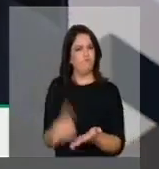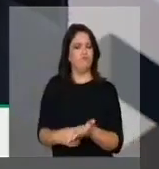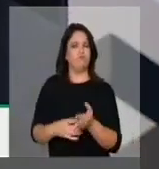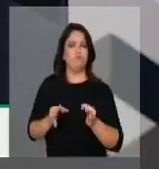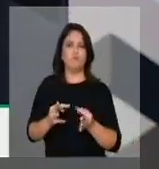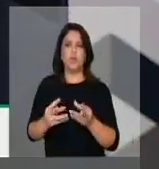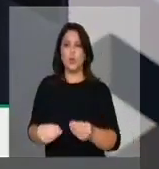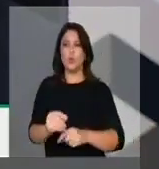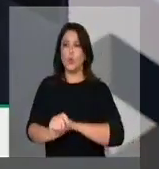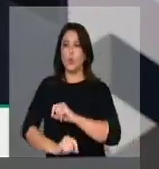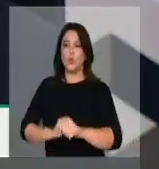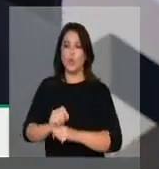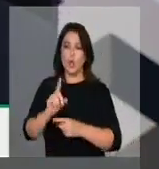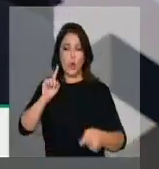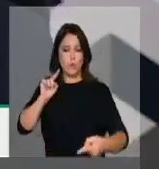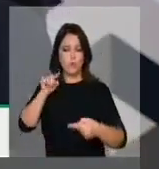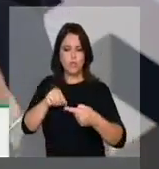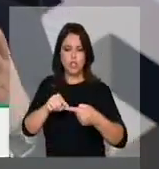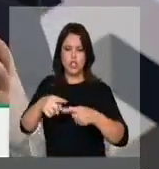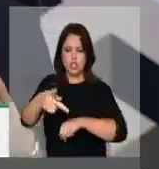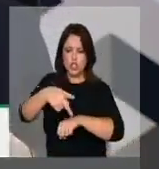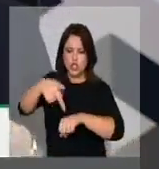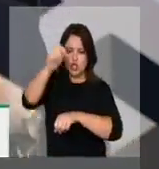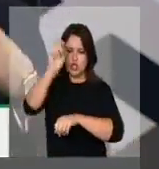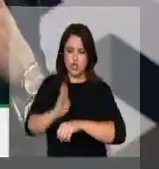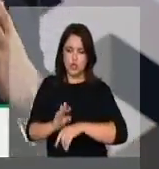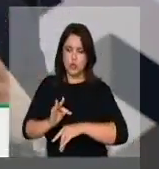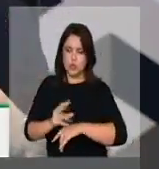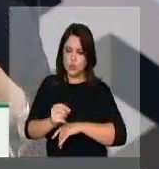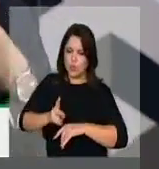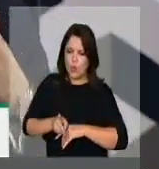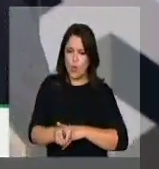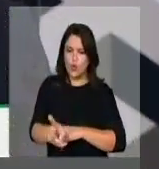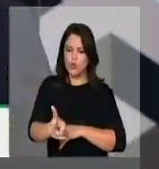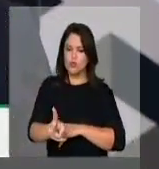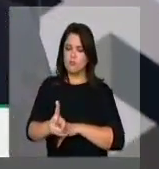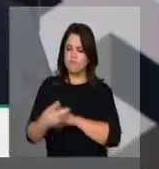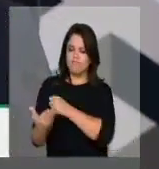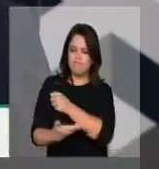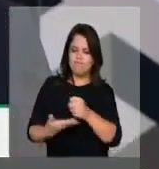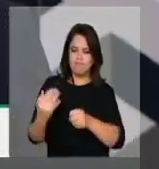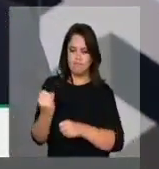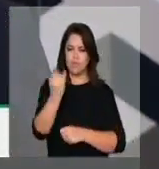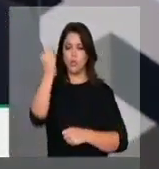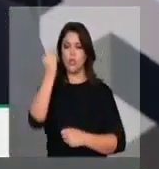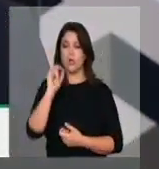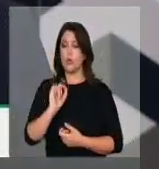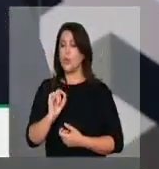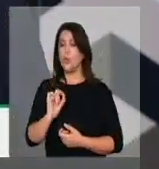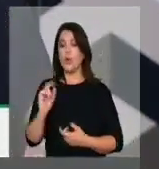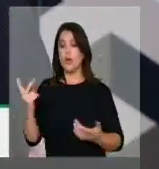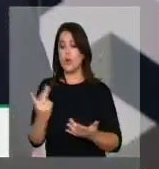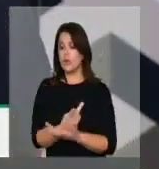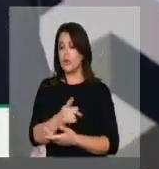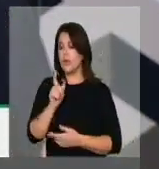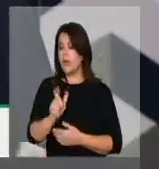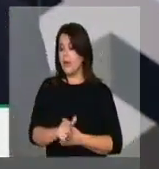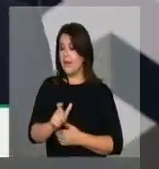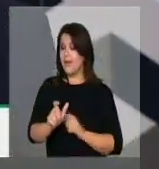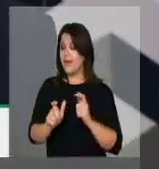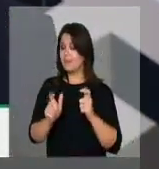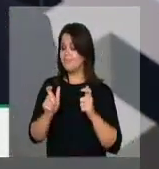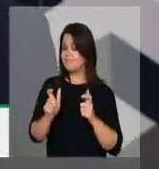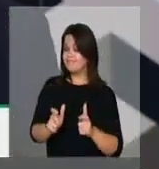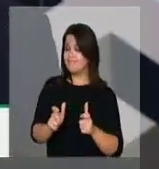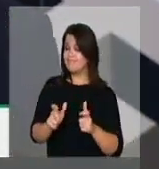comprometido com os objetivos nacionais permanentes, fundamentais, ele